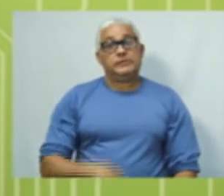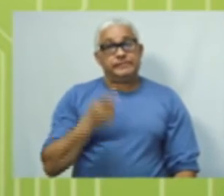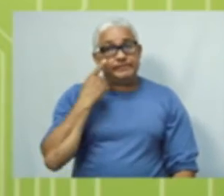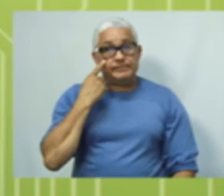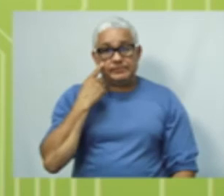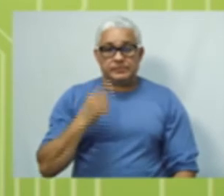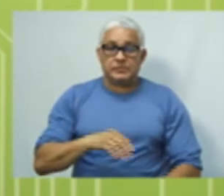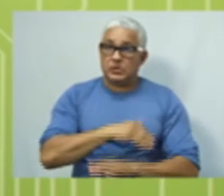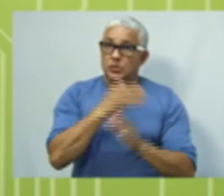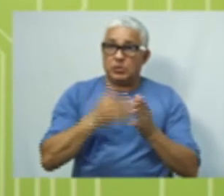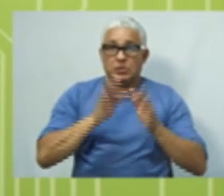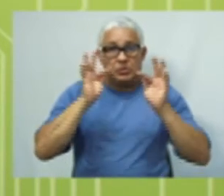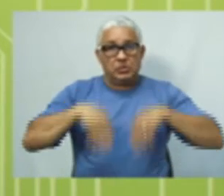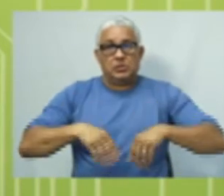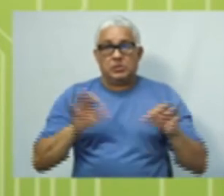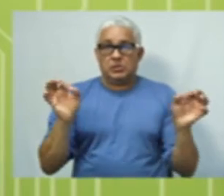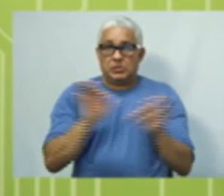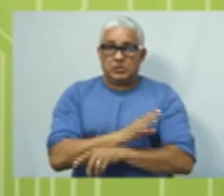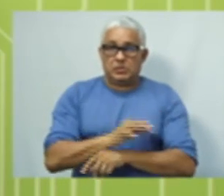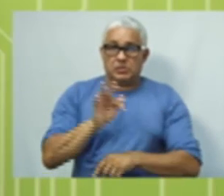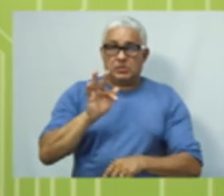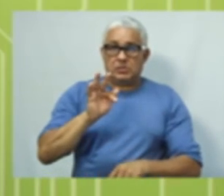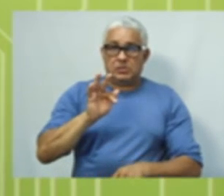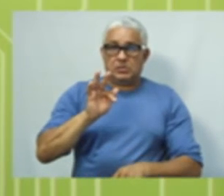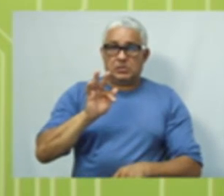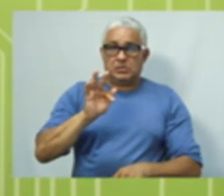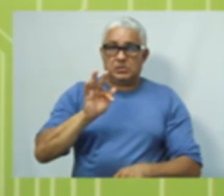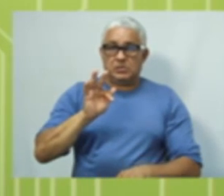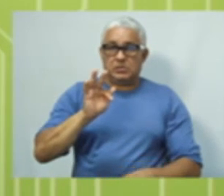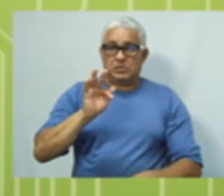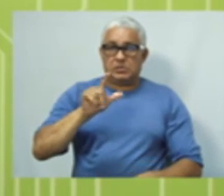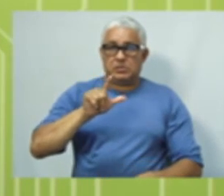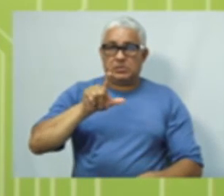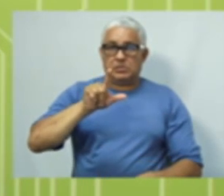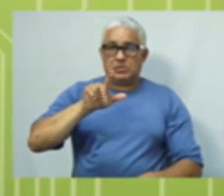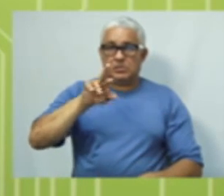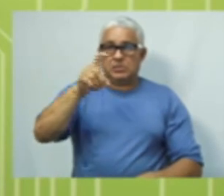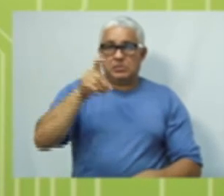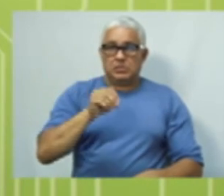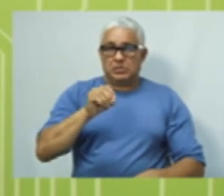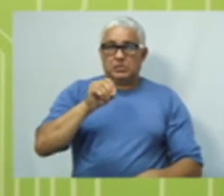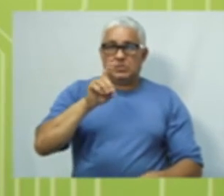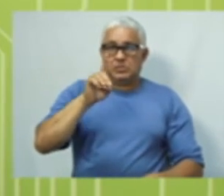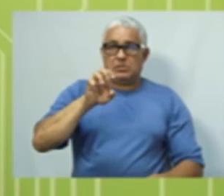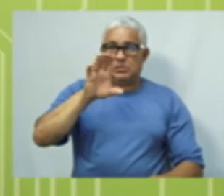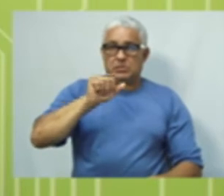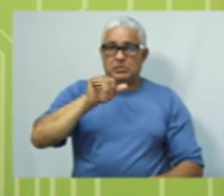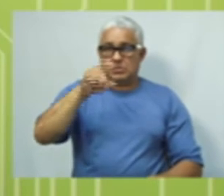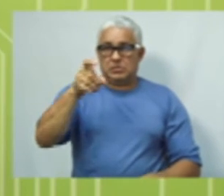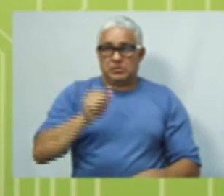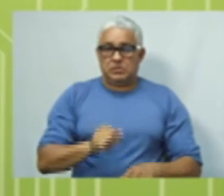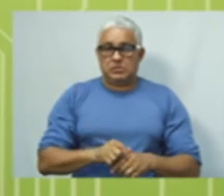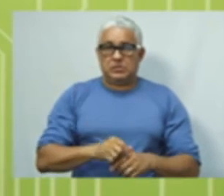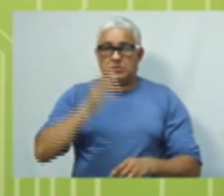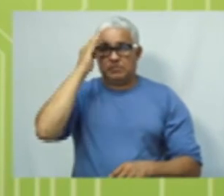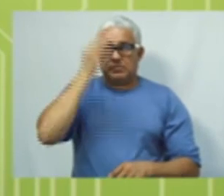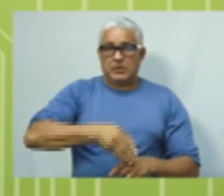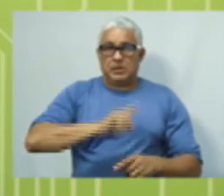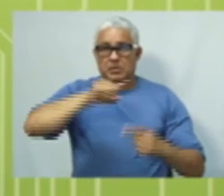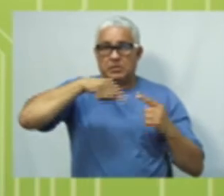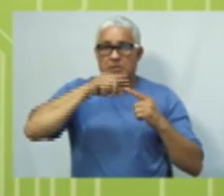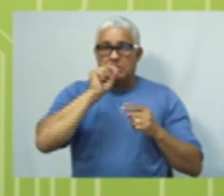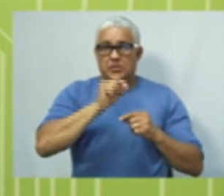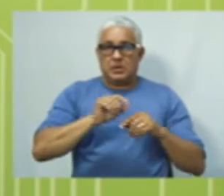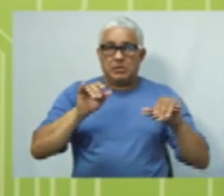está tudo, no final, fechou no fluxo de caixa, onde permite, né, por meio do fluxo de caixa, a principal finalidade dela